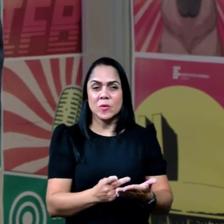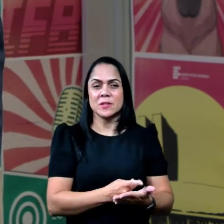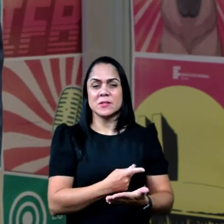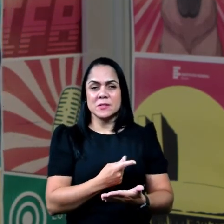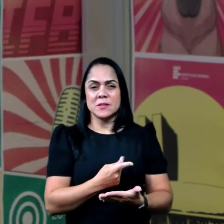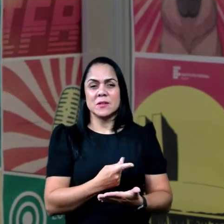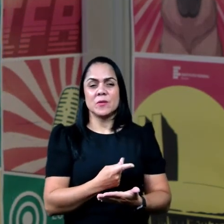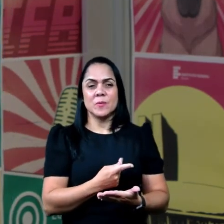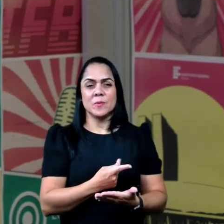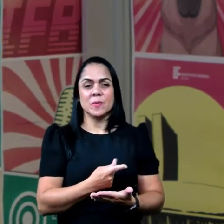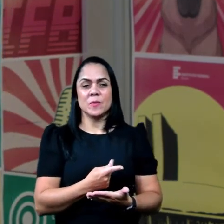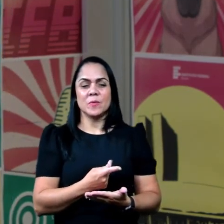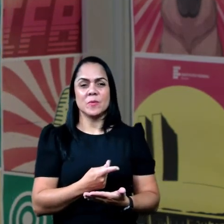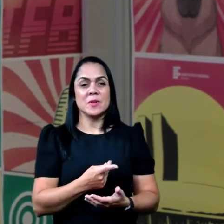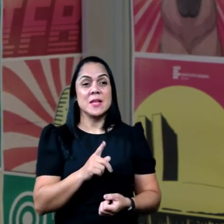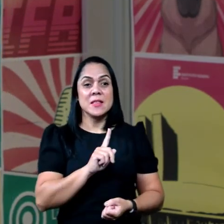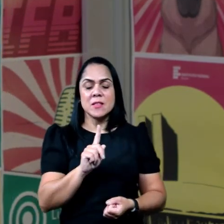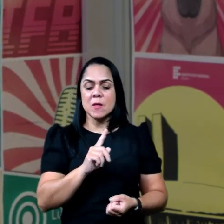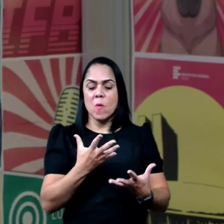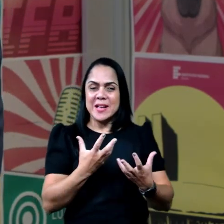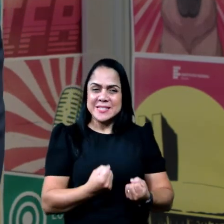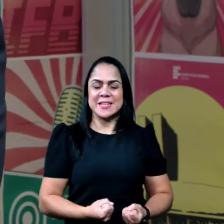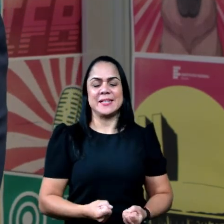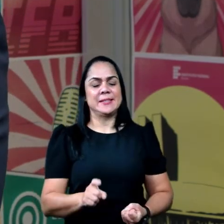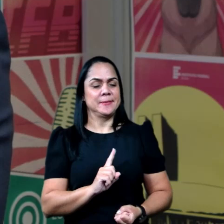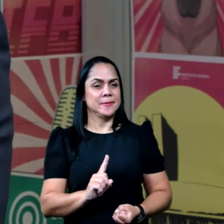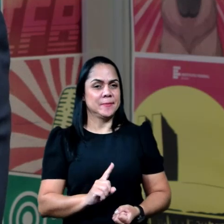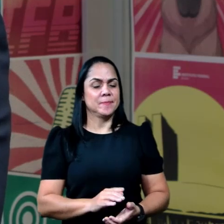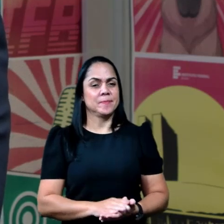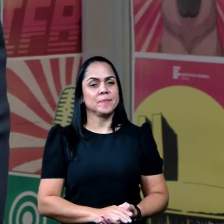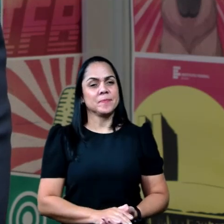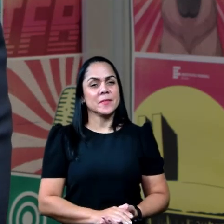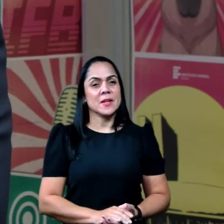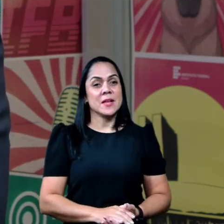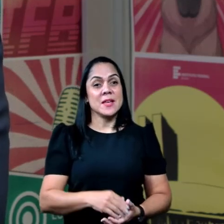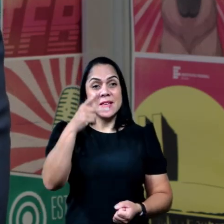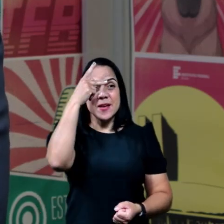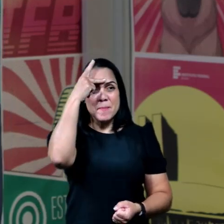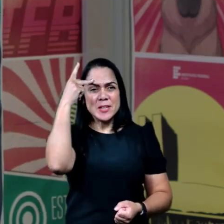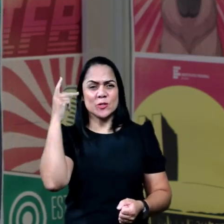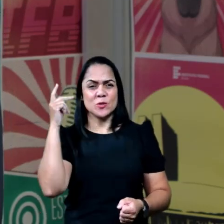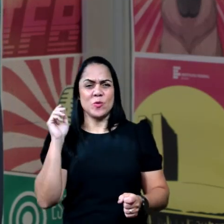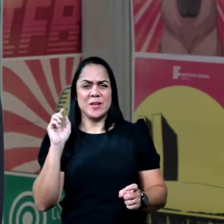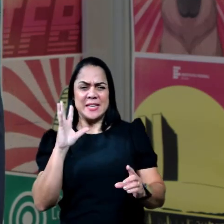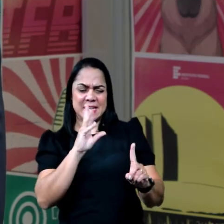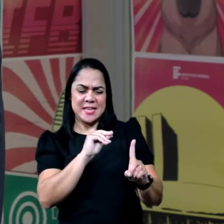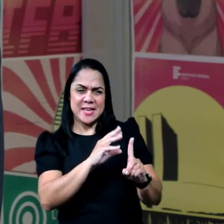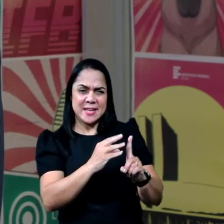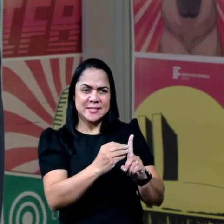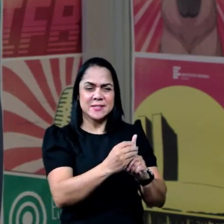não significa consentimento. E pode ter certeza que, em geral, o assediador, quando ele faz isso, ele consegue